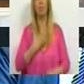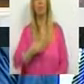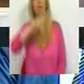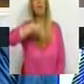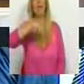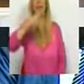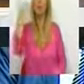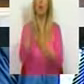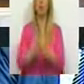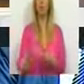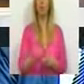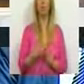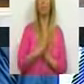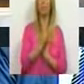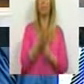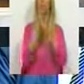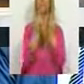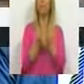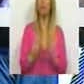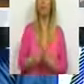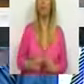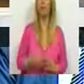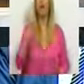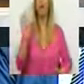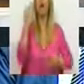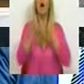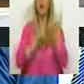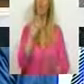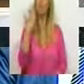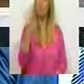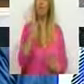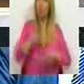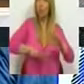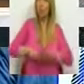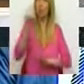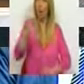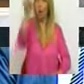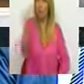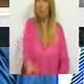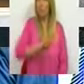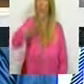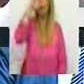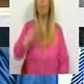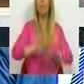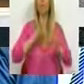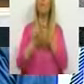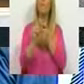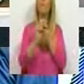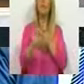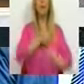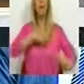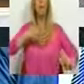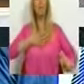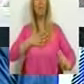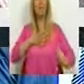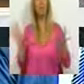conjunto de matérias, nomeadamente alguns pedidos que já fizemos ao Sr. Ministro no que respeita aos pagamentos às empresas, no